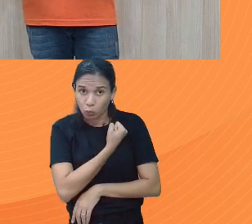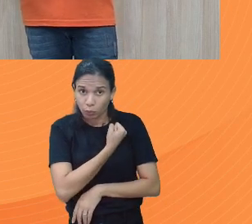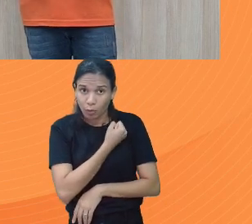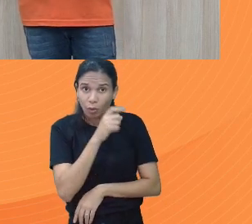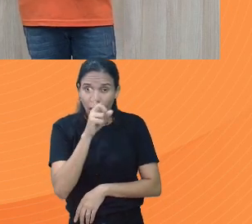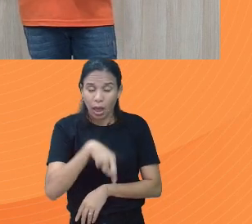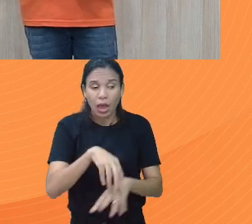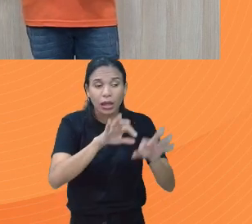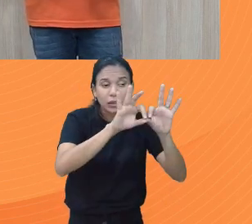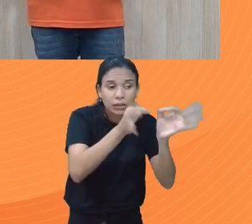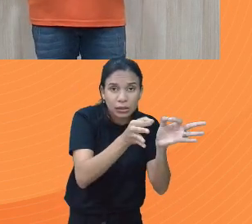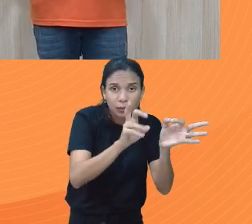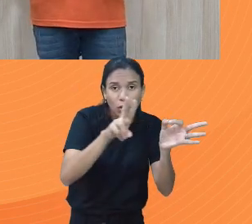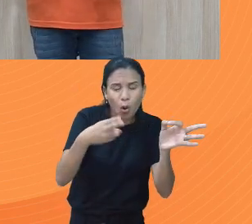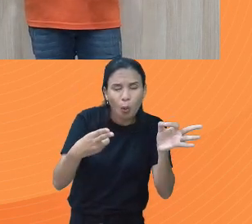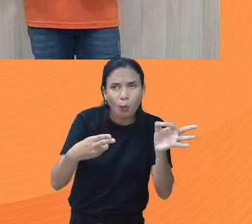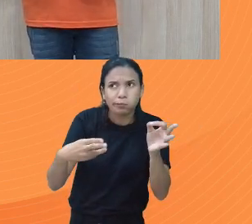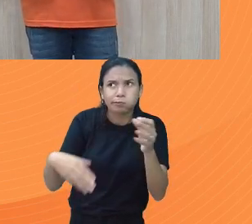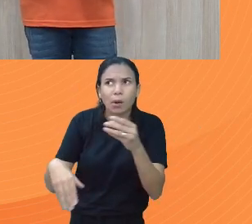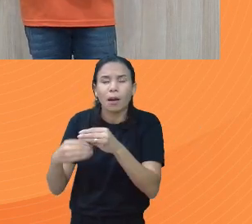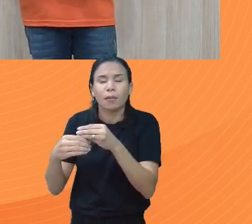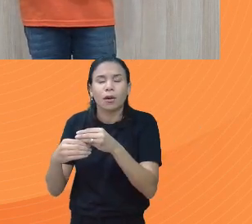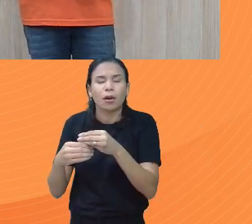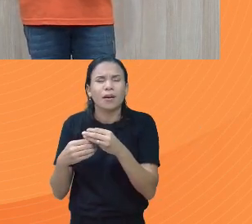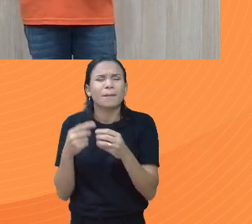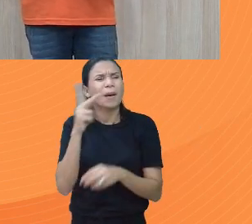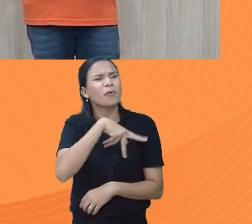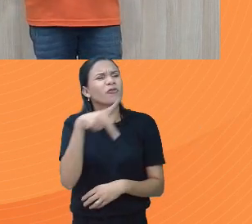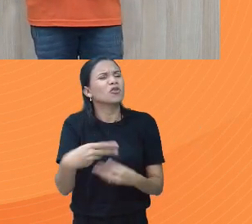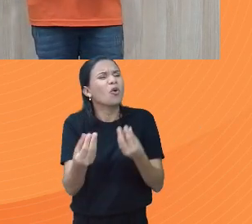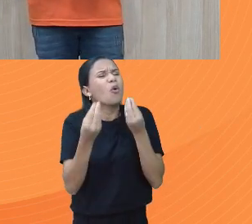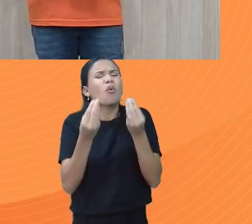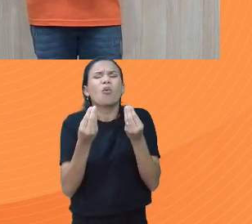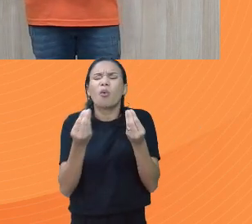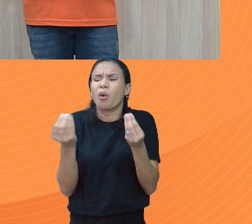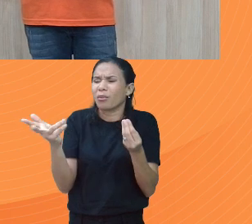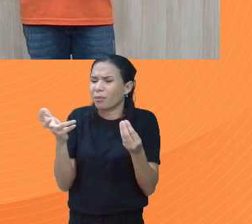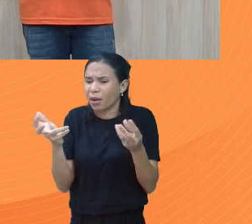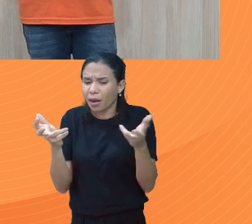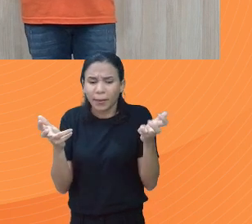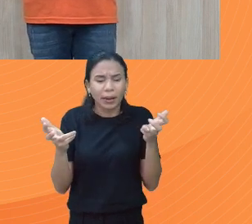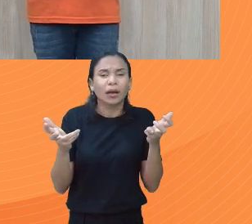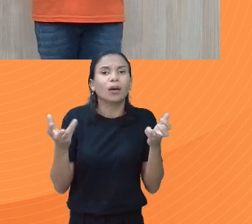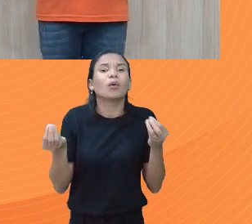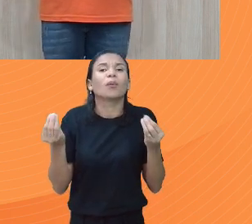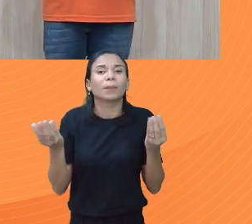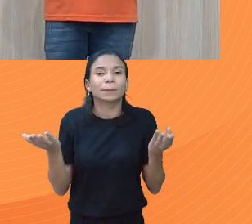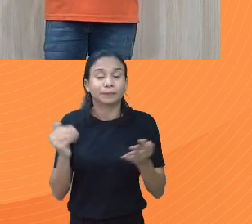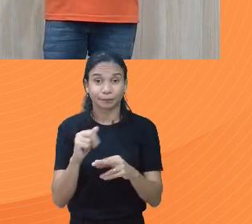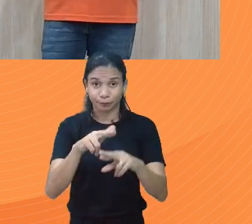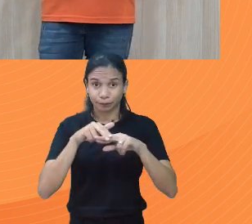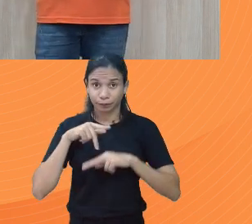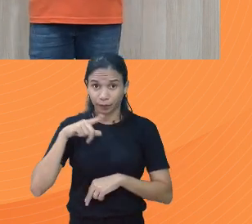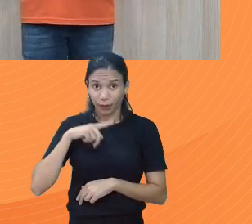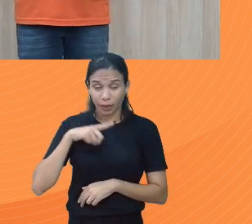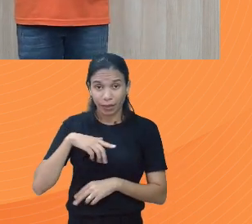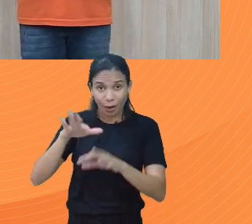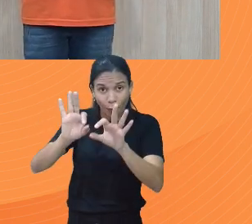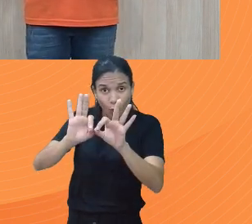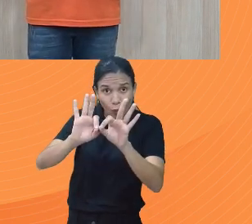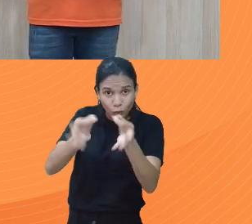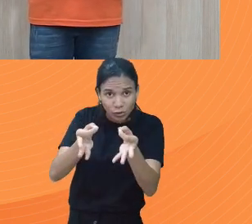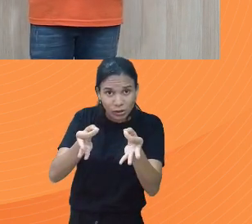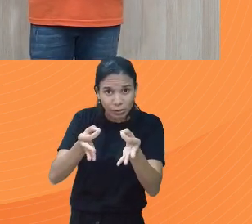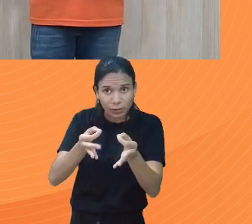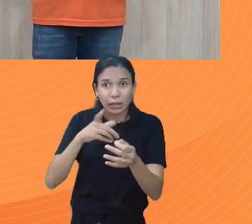é simples ou é composta. Professor Wellington, como é que eu vou diferenciar uma da outra? Gente, a dízima simples,